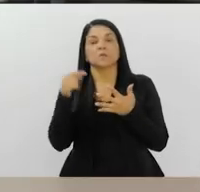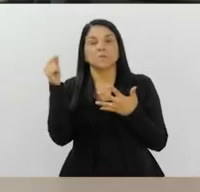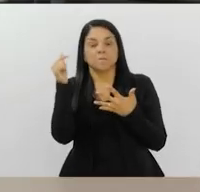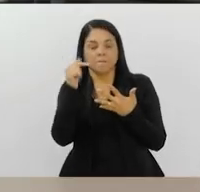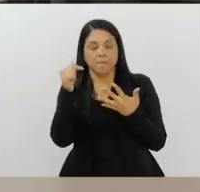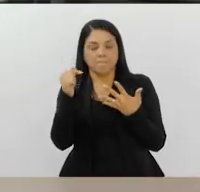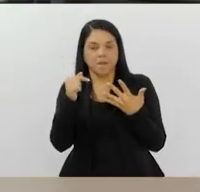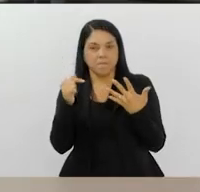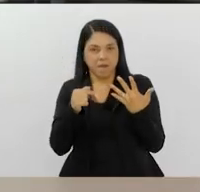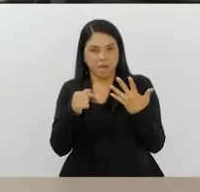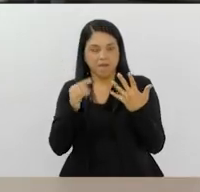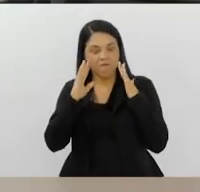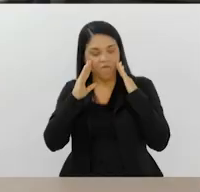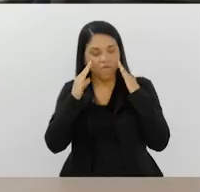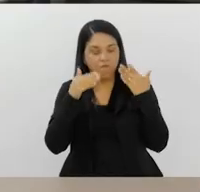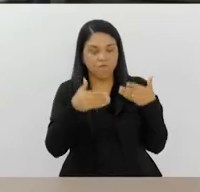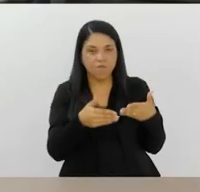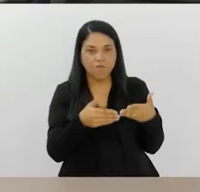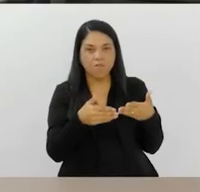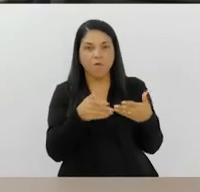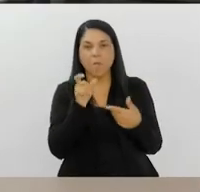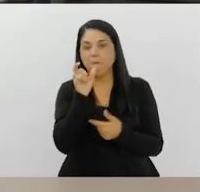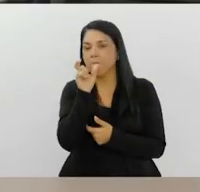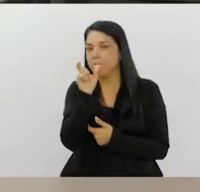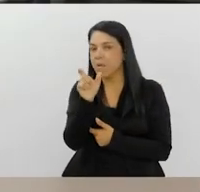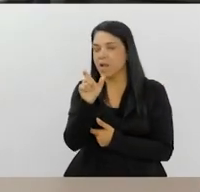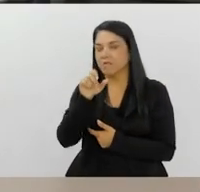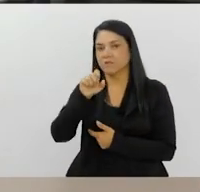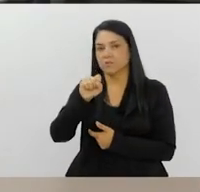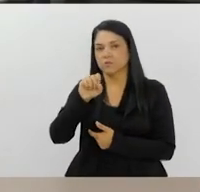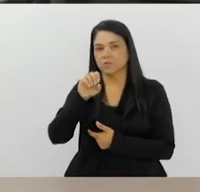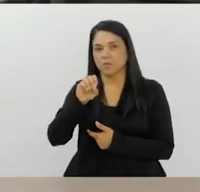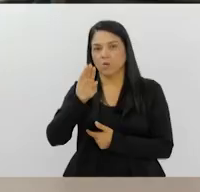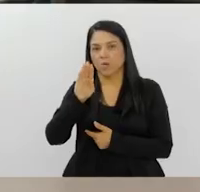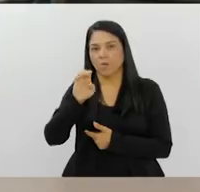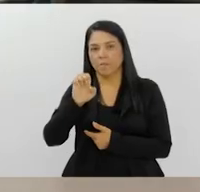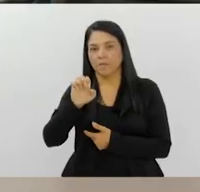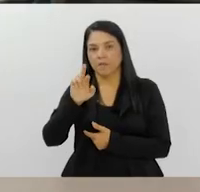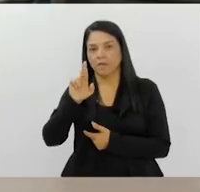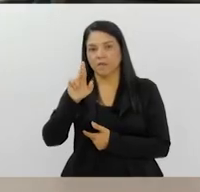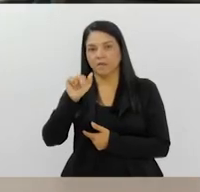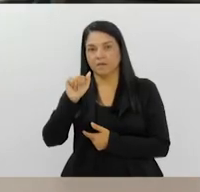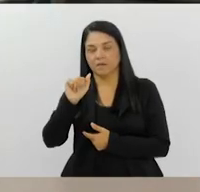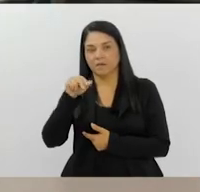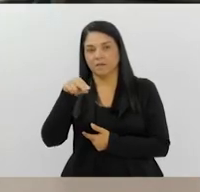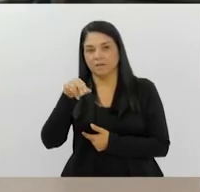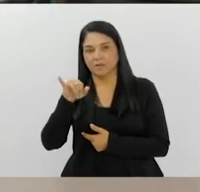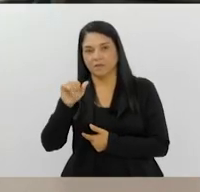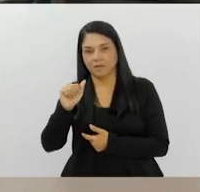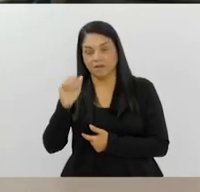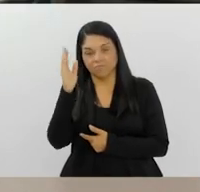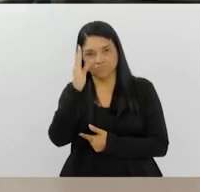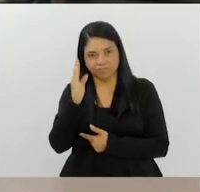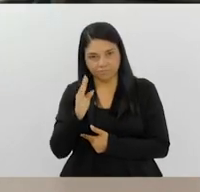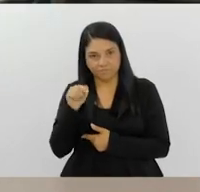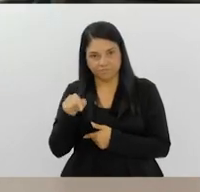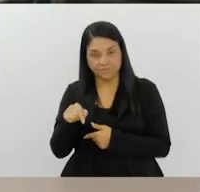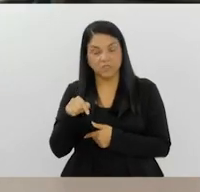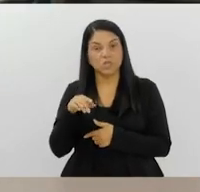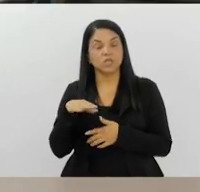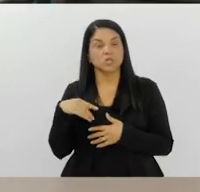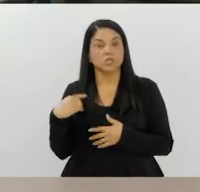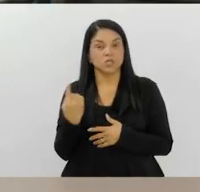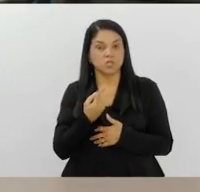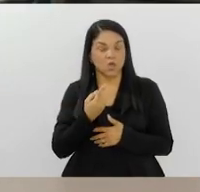eh voltado mesmo uma palavra soberania Nacional a gente tá num contexto onde o nosso a nossa